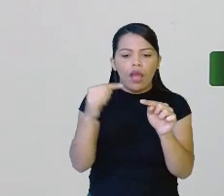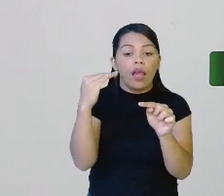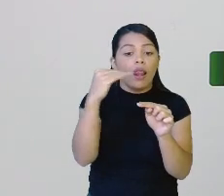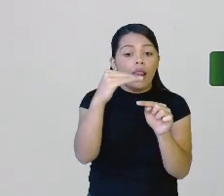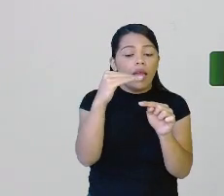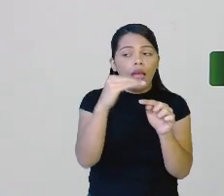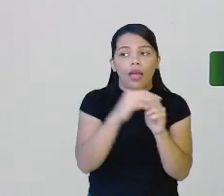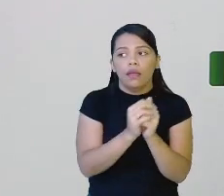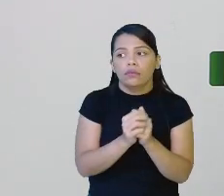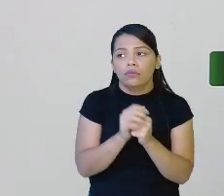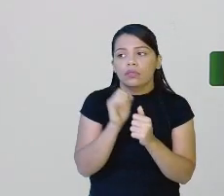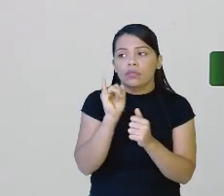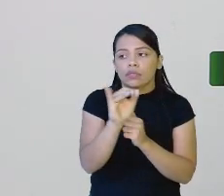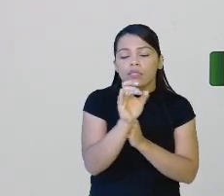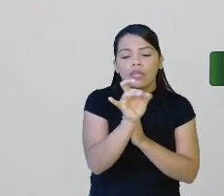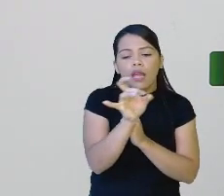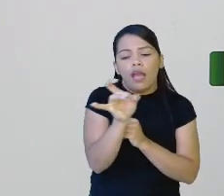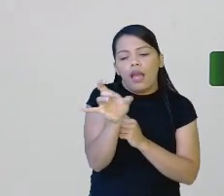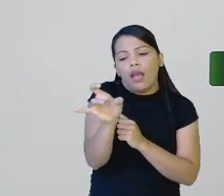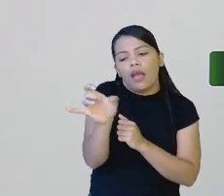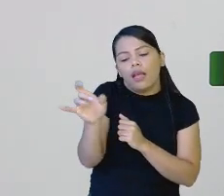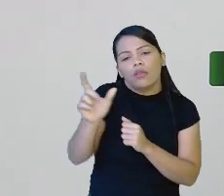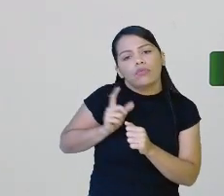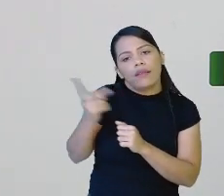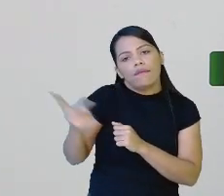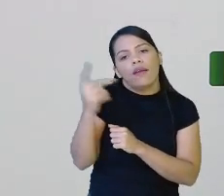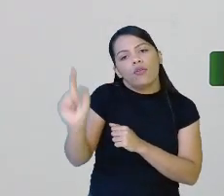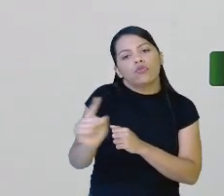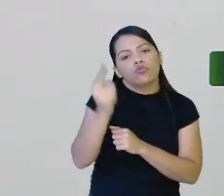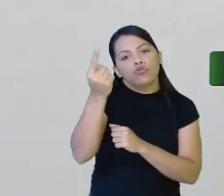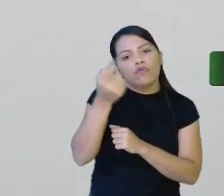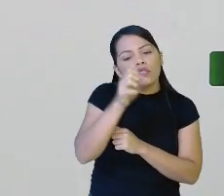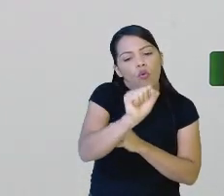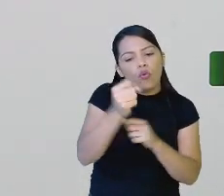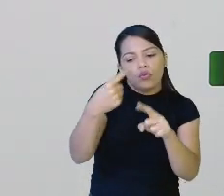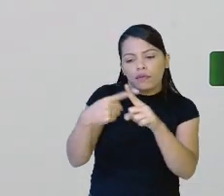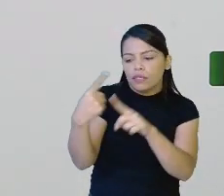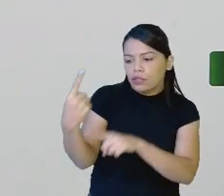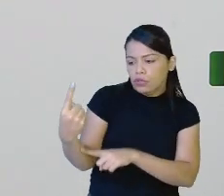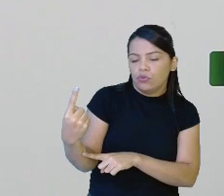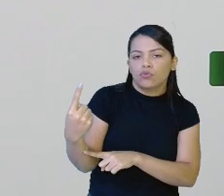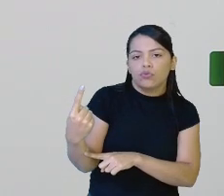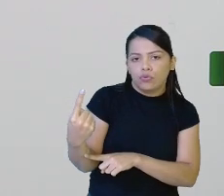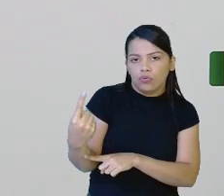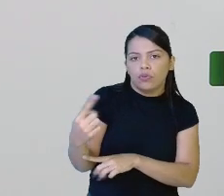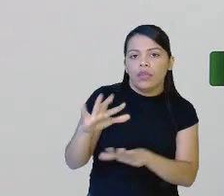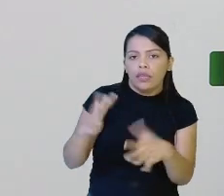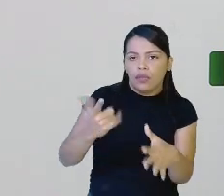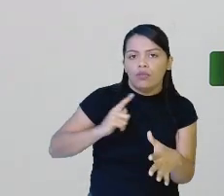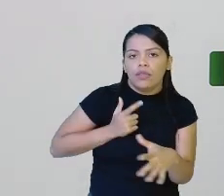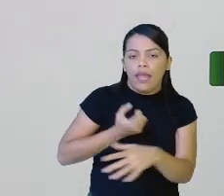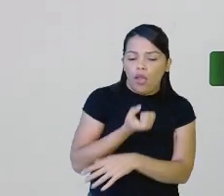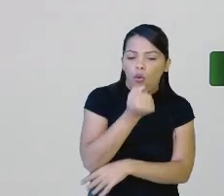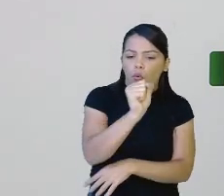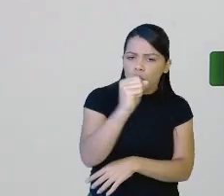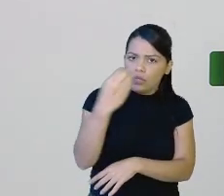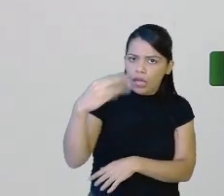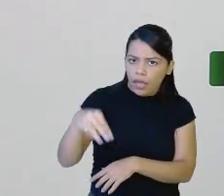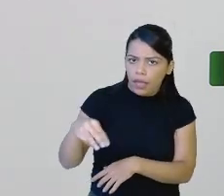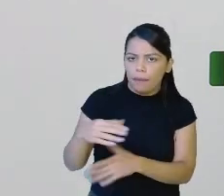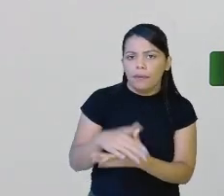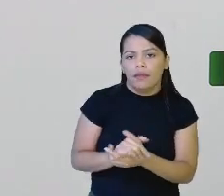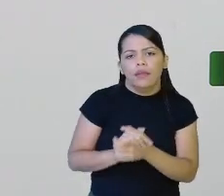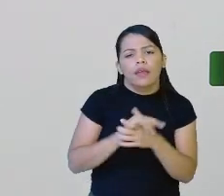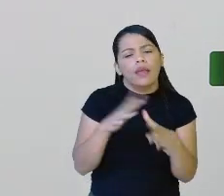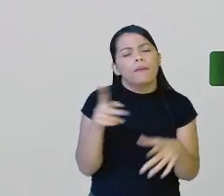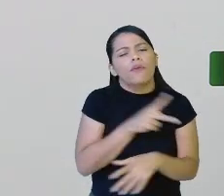Se cada um vale 1, vai ser 8 vezes 1. Então, 8 centímetros. Professora, a senhora poderia